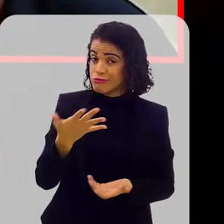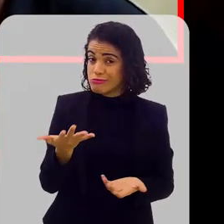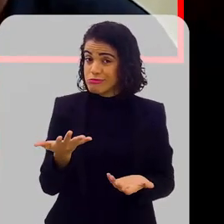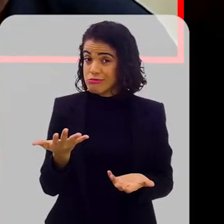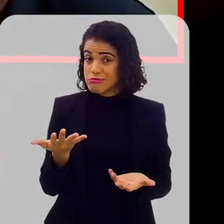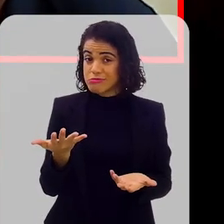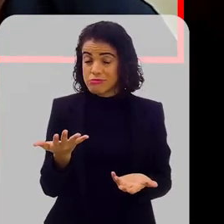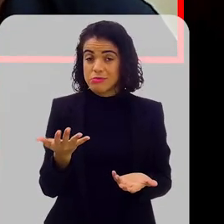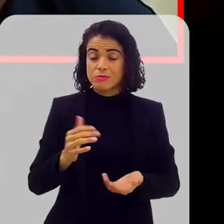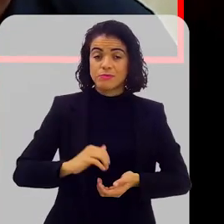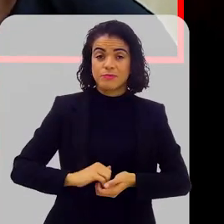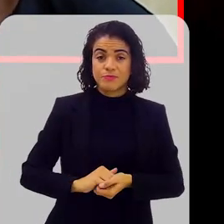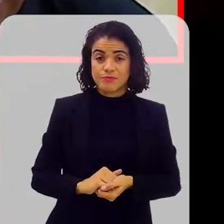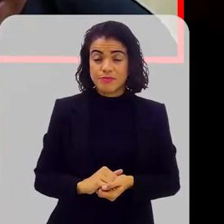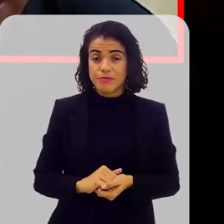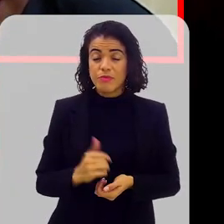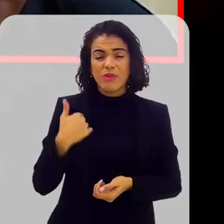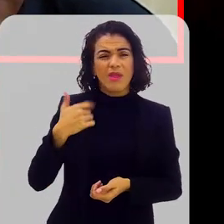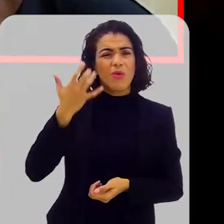razoável.